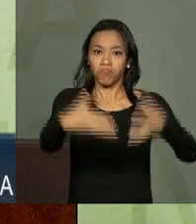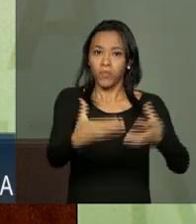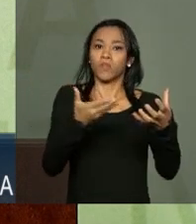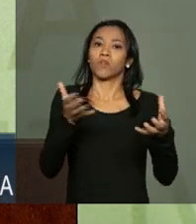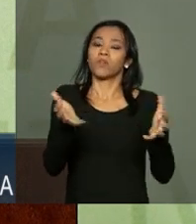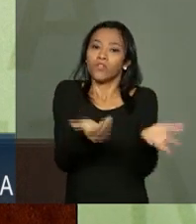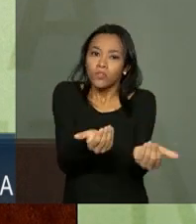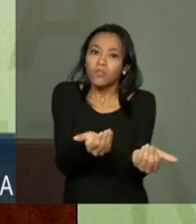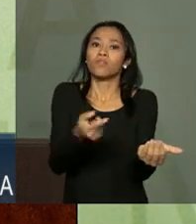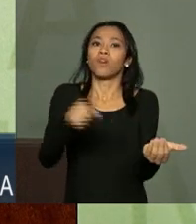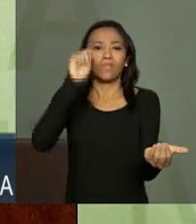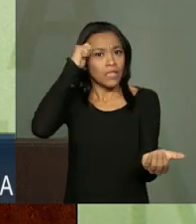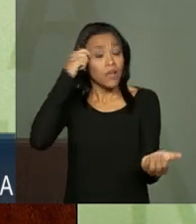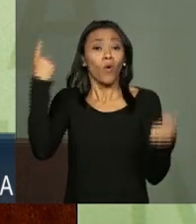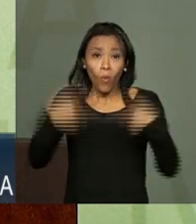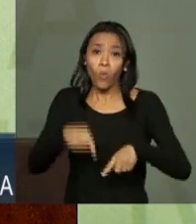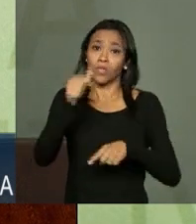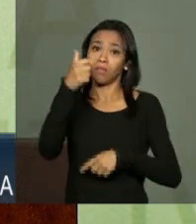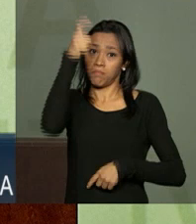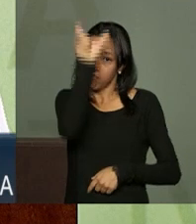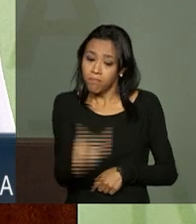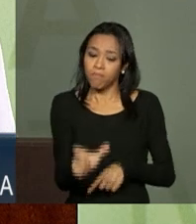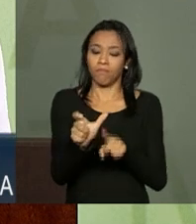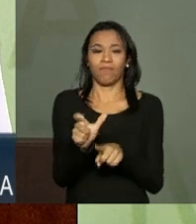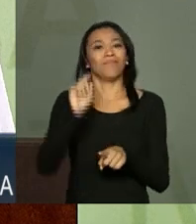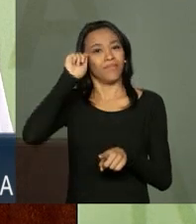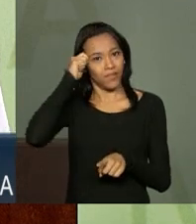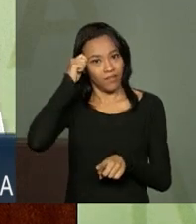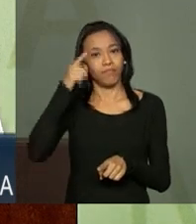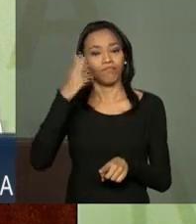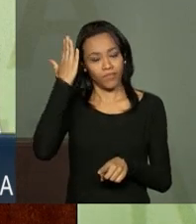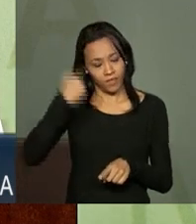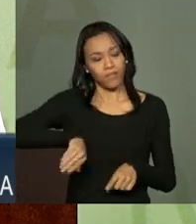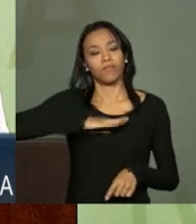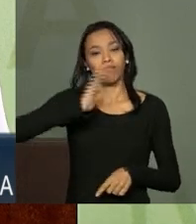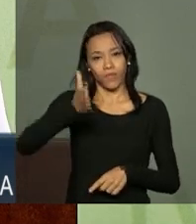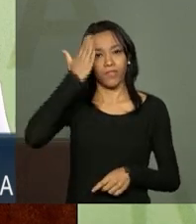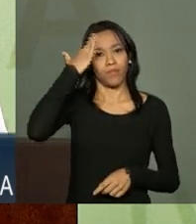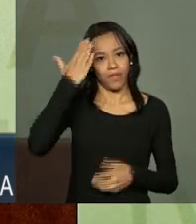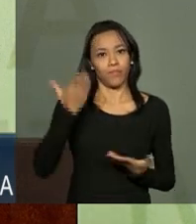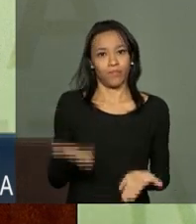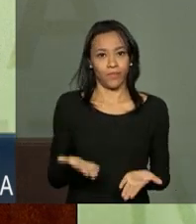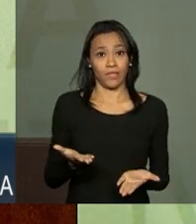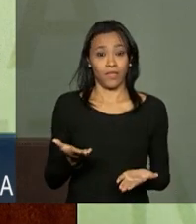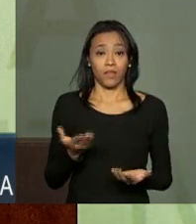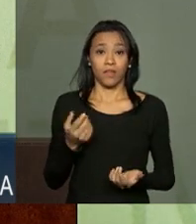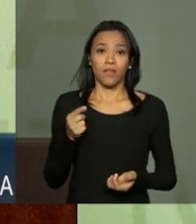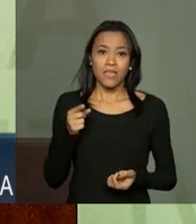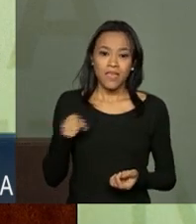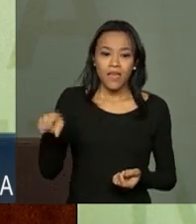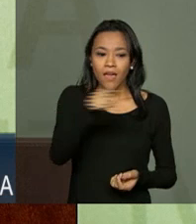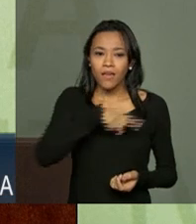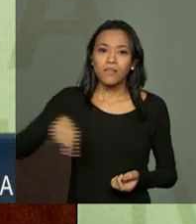contra pessoas negras. Sabemos também que essas parcelas da